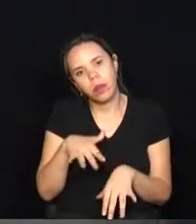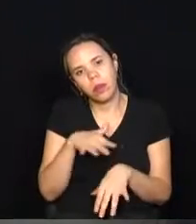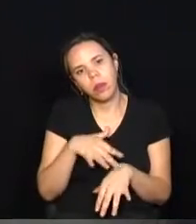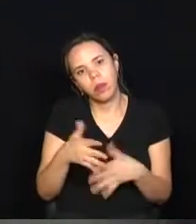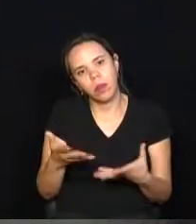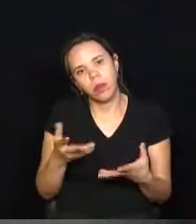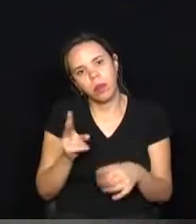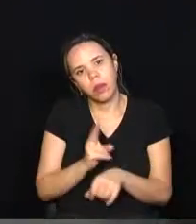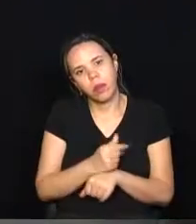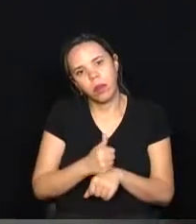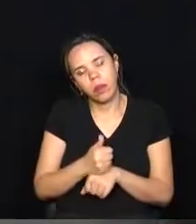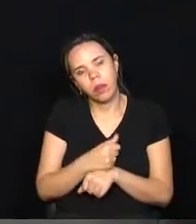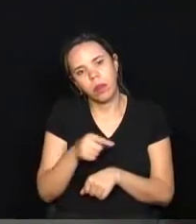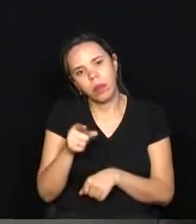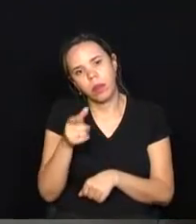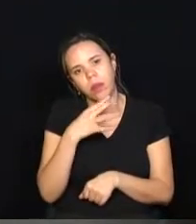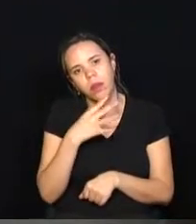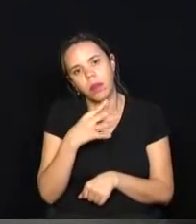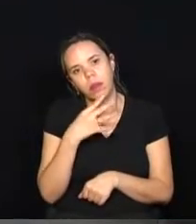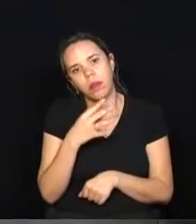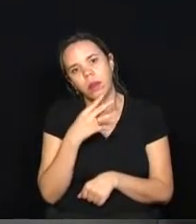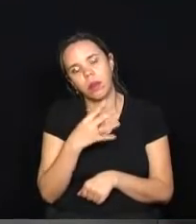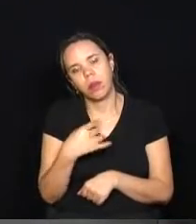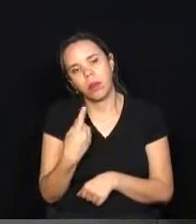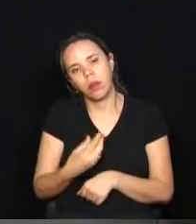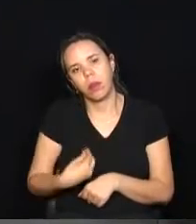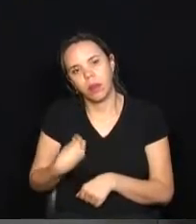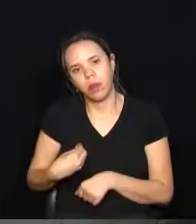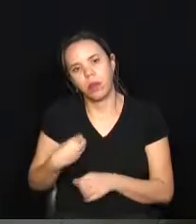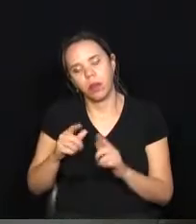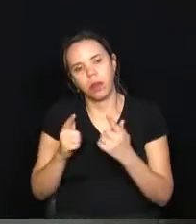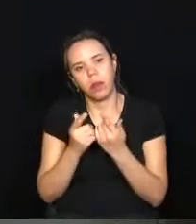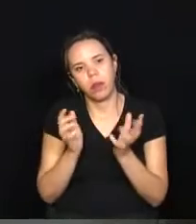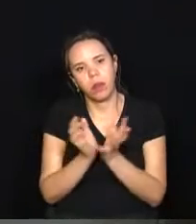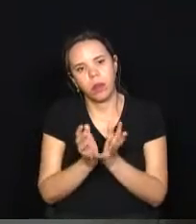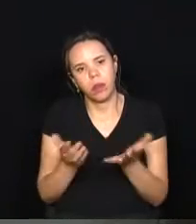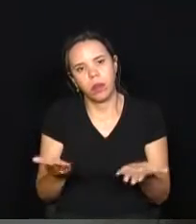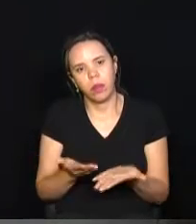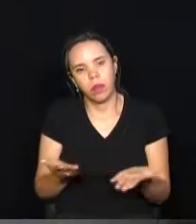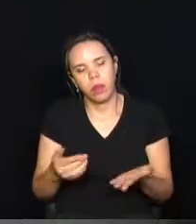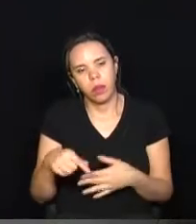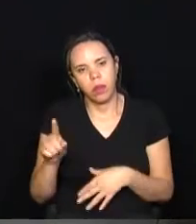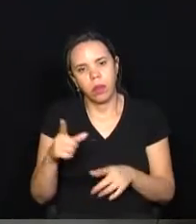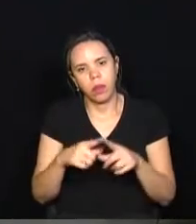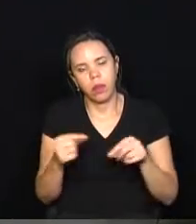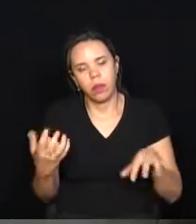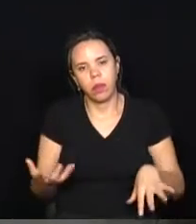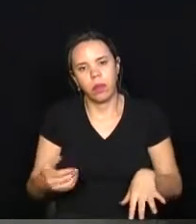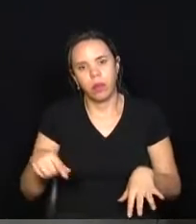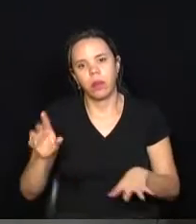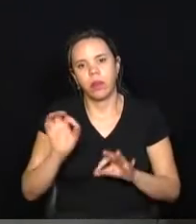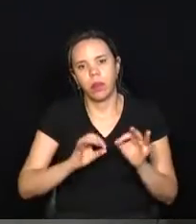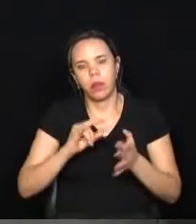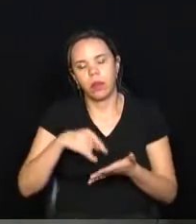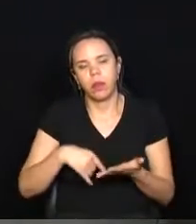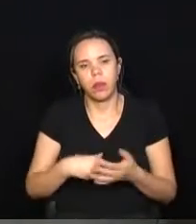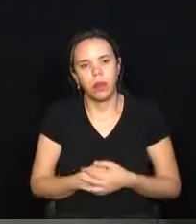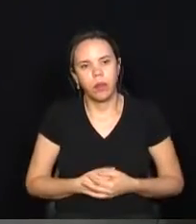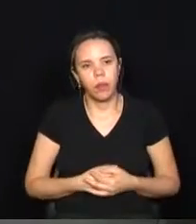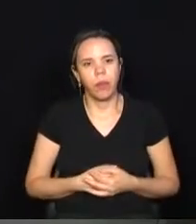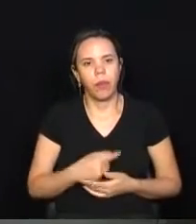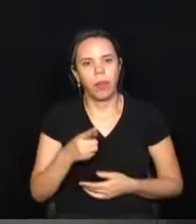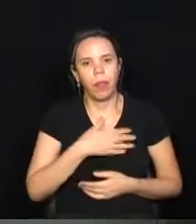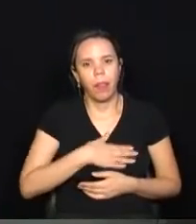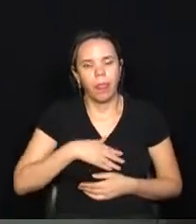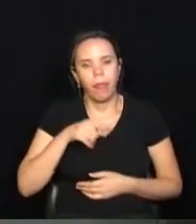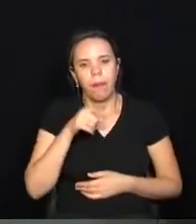os cuidadores, para que você conheça. Nós estamos com um grupo também, que agora está indo para Brasília, a regulamentação, e gostaria até